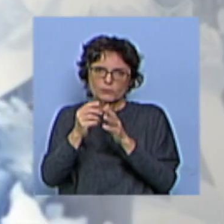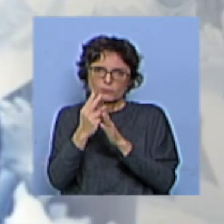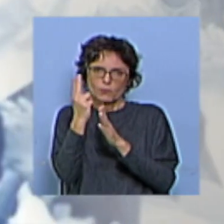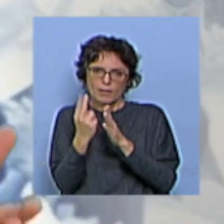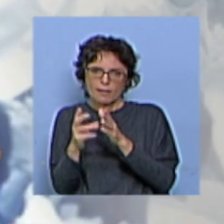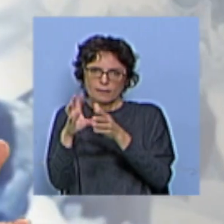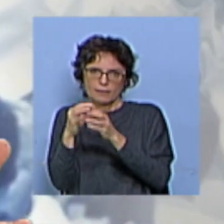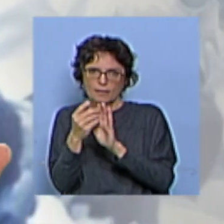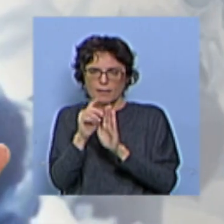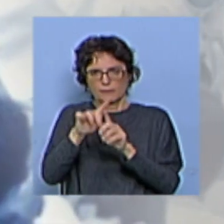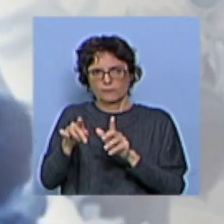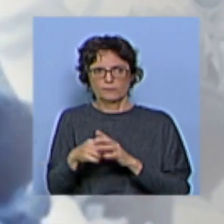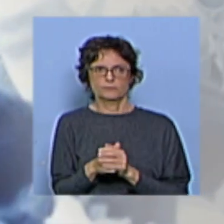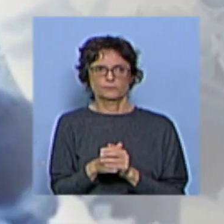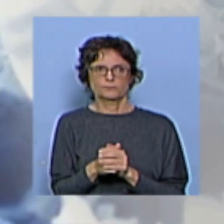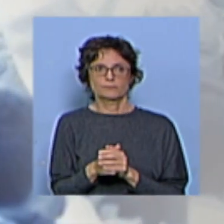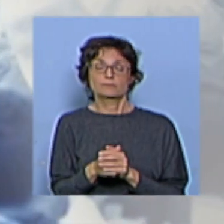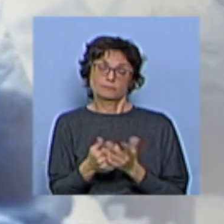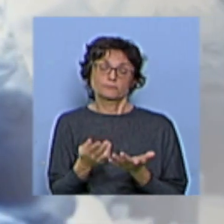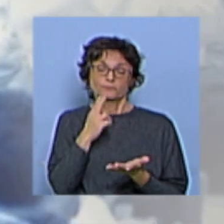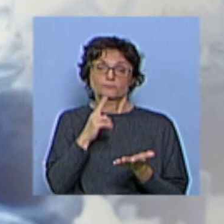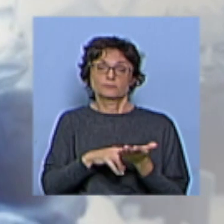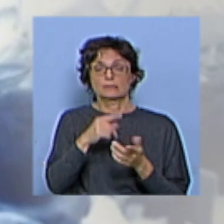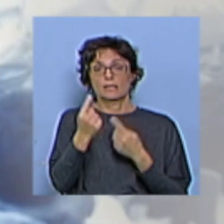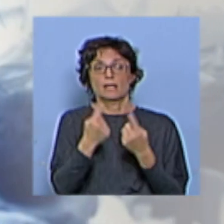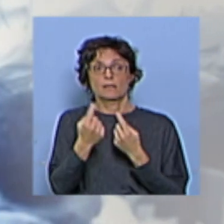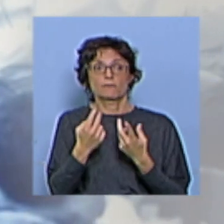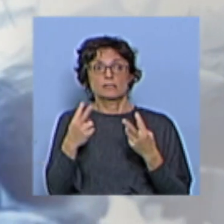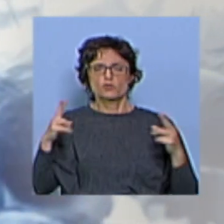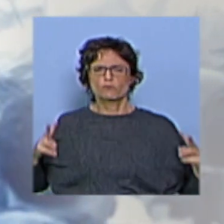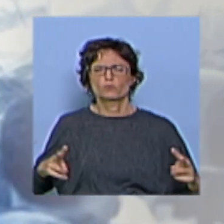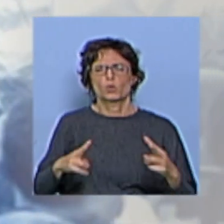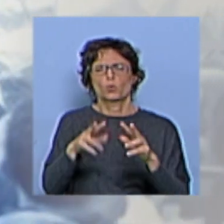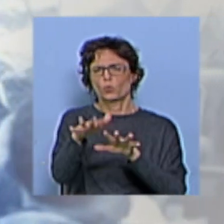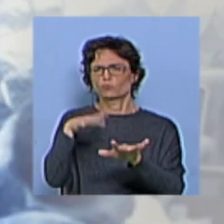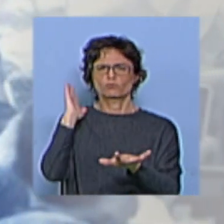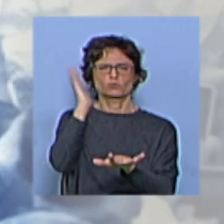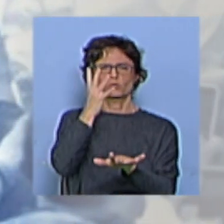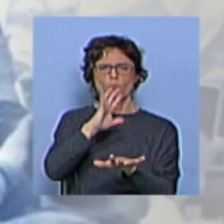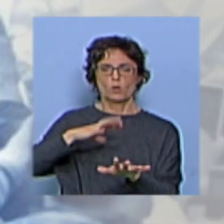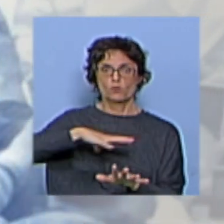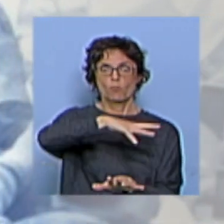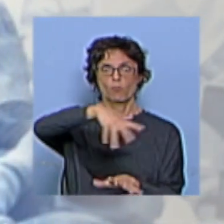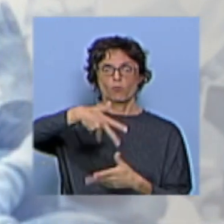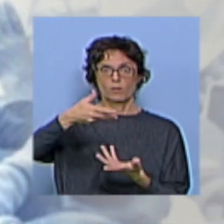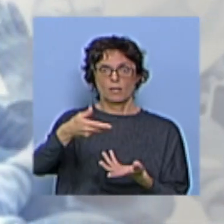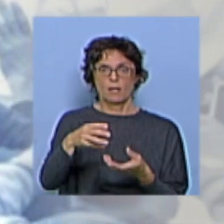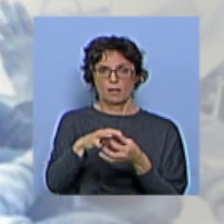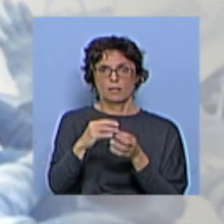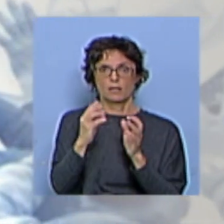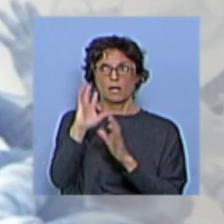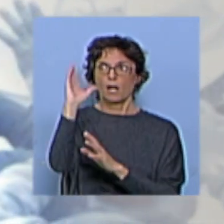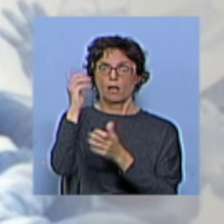dos grandes fóruns mundiais climáticos mas depois tudo isto se